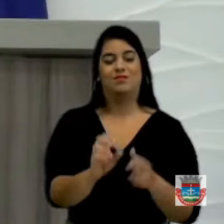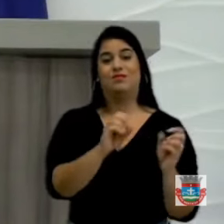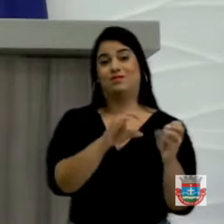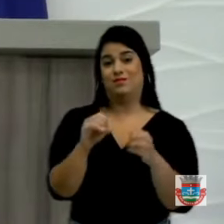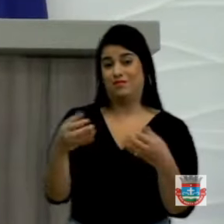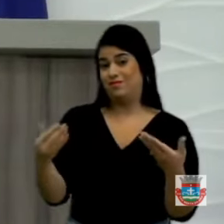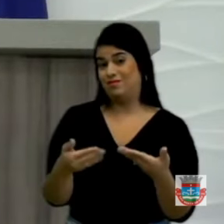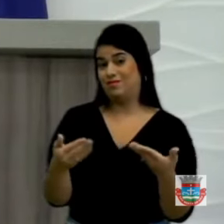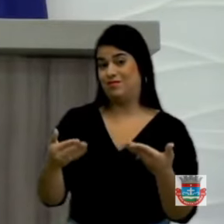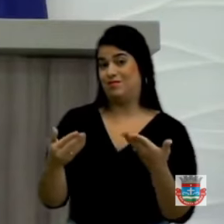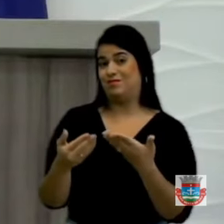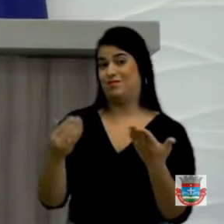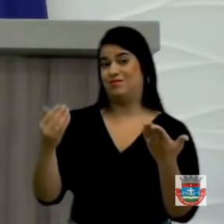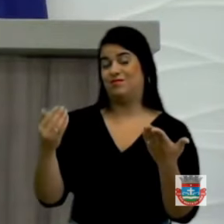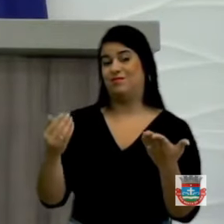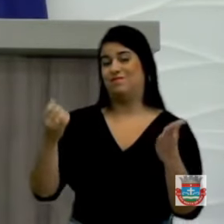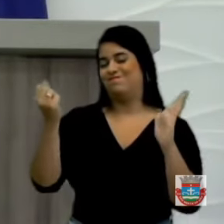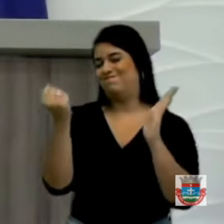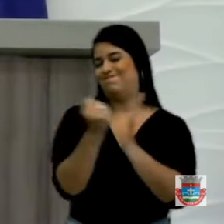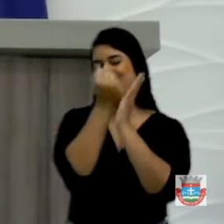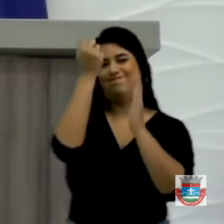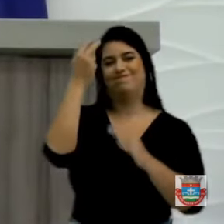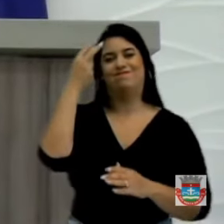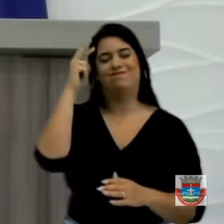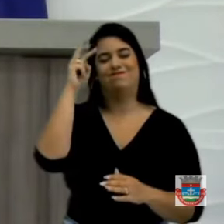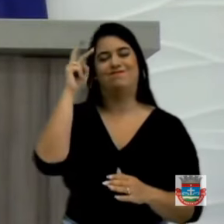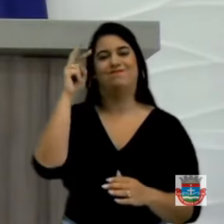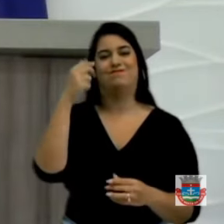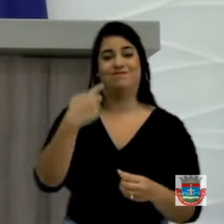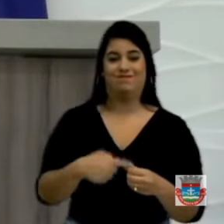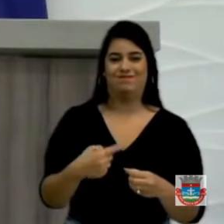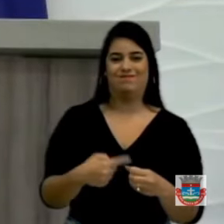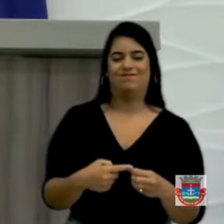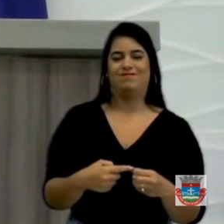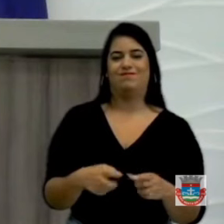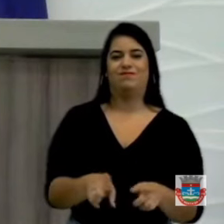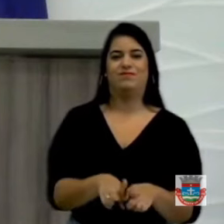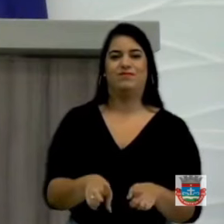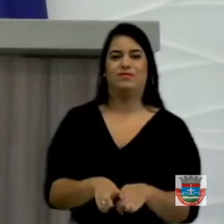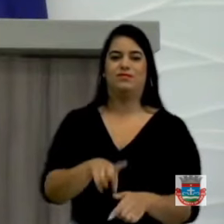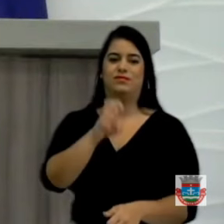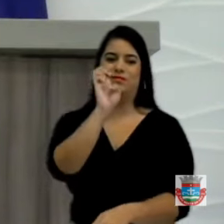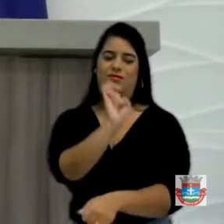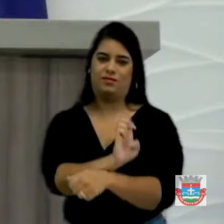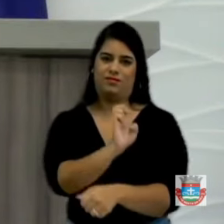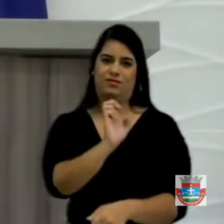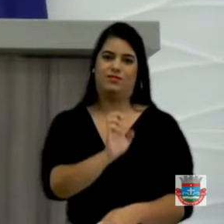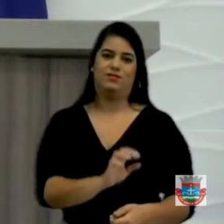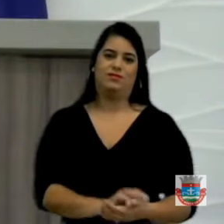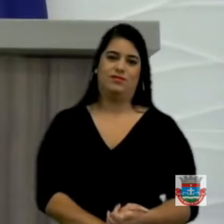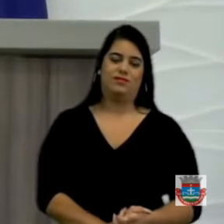educação hoje é um destaque. Não só aqui, né, na nossa cidade, como também em Pernambuco.